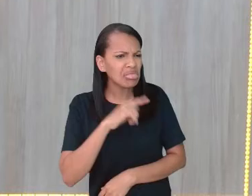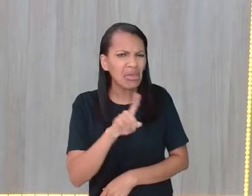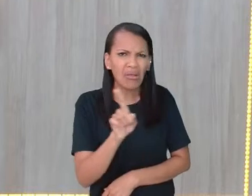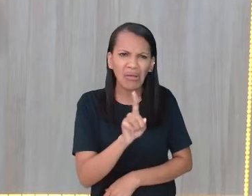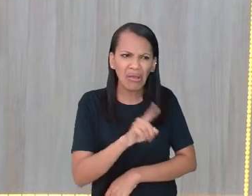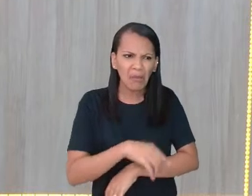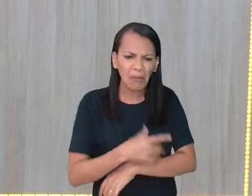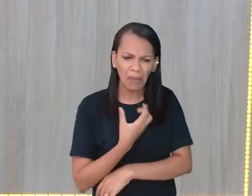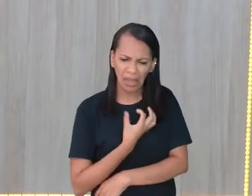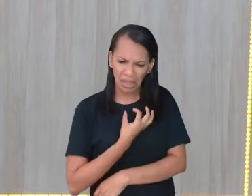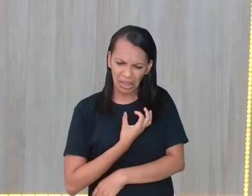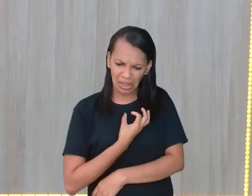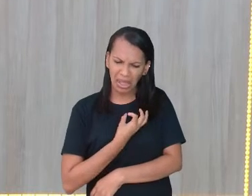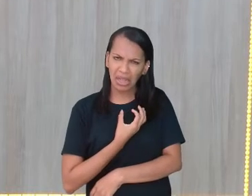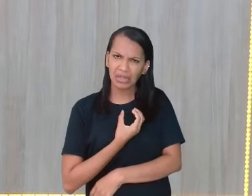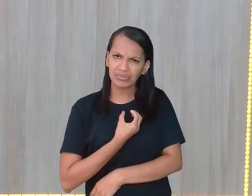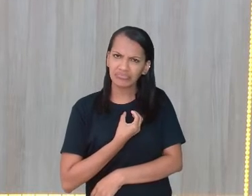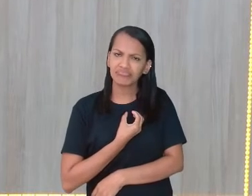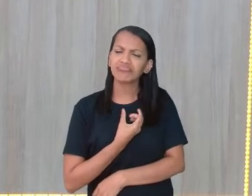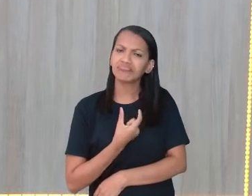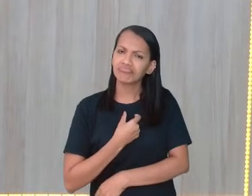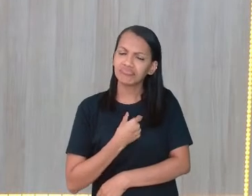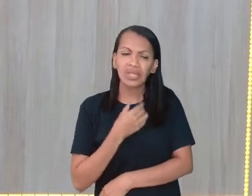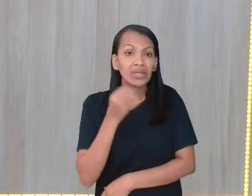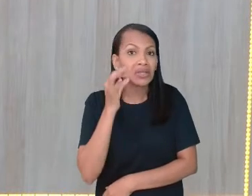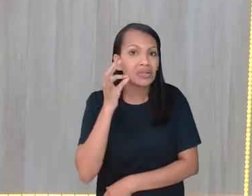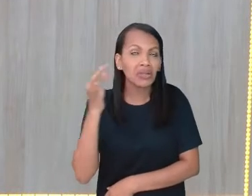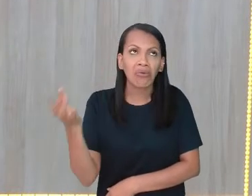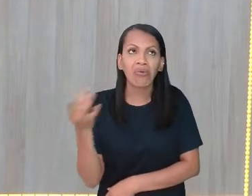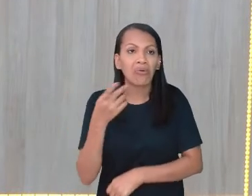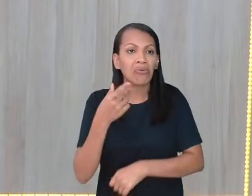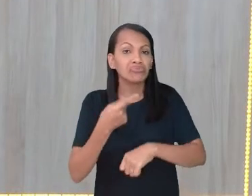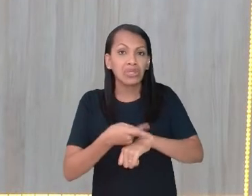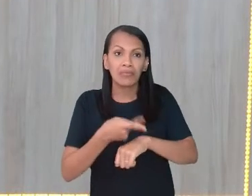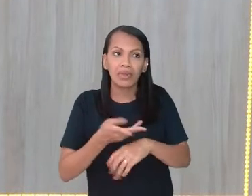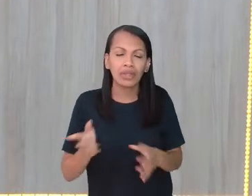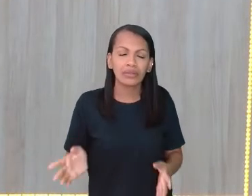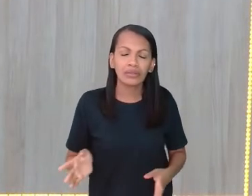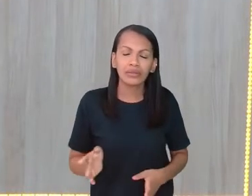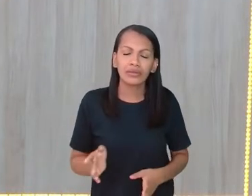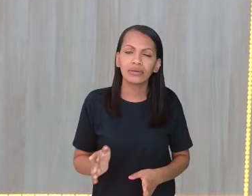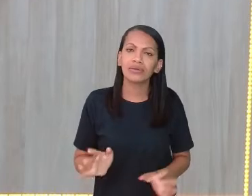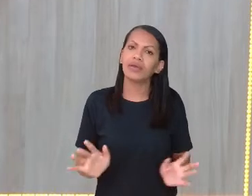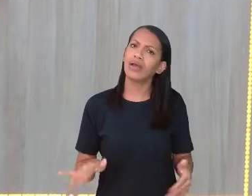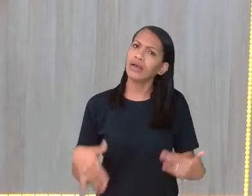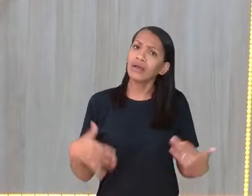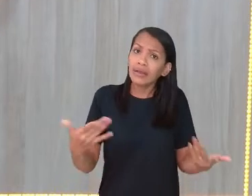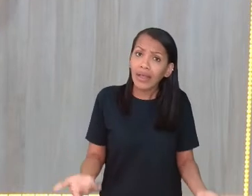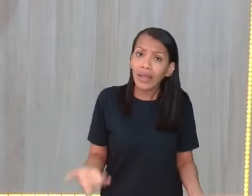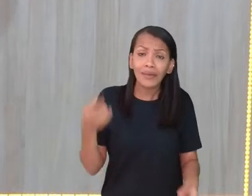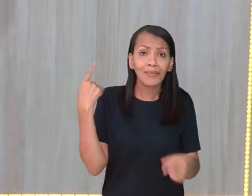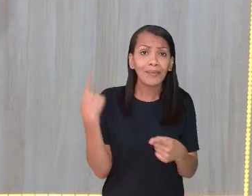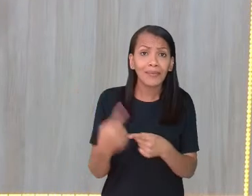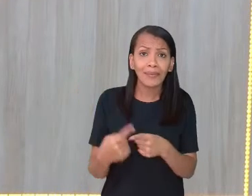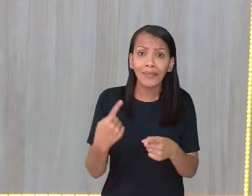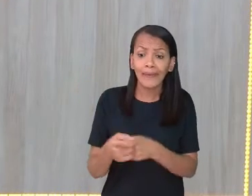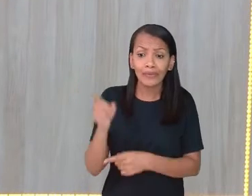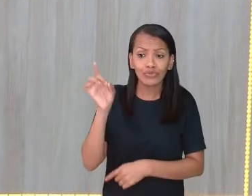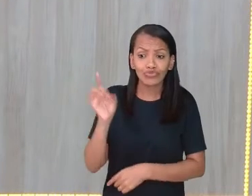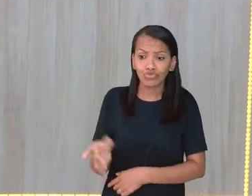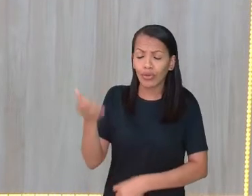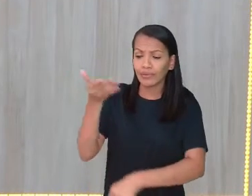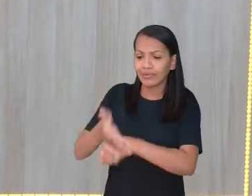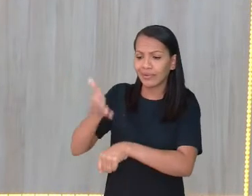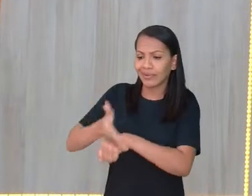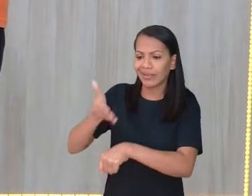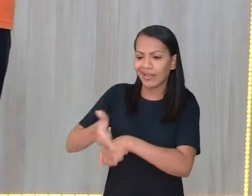pessoa passou antes para poder chegar lá? Então, como é que esses recursos públicos estão sendo aí